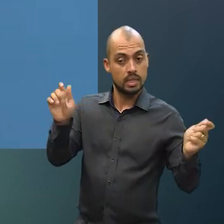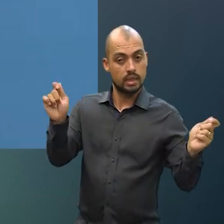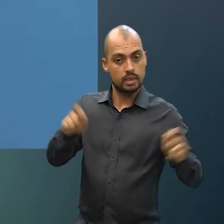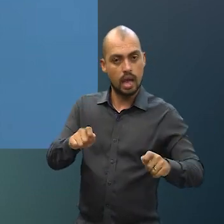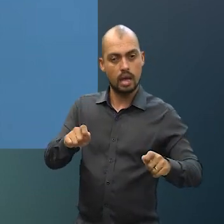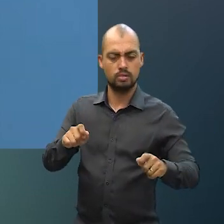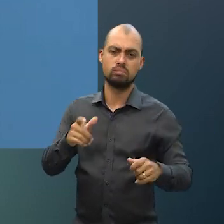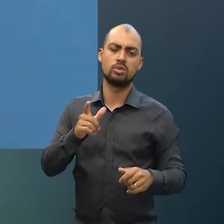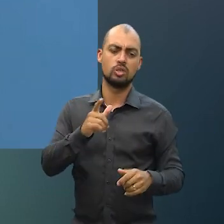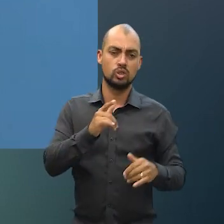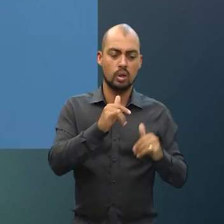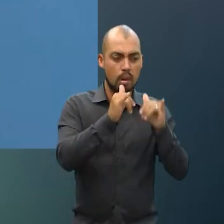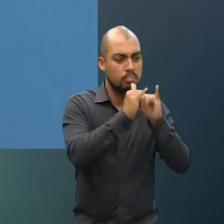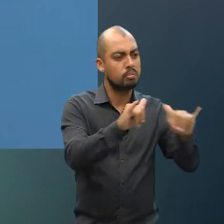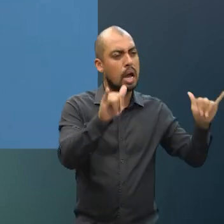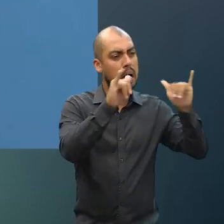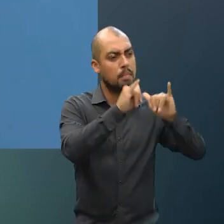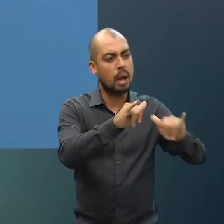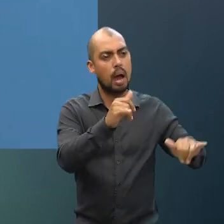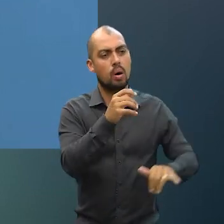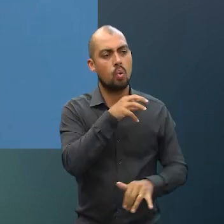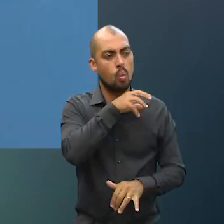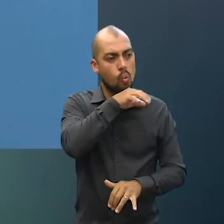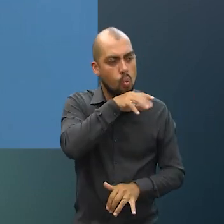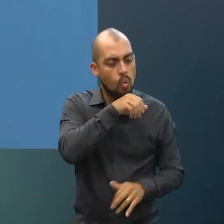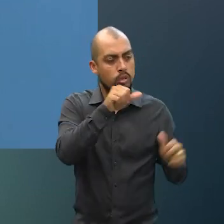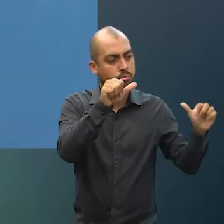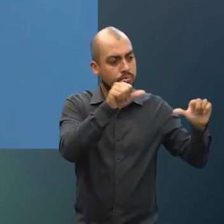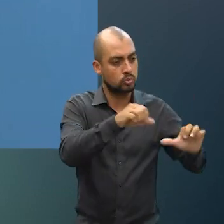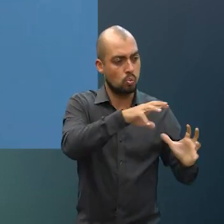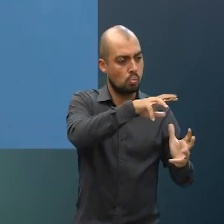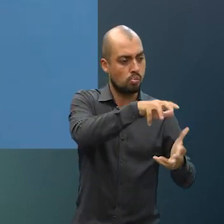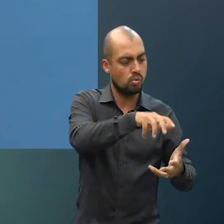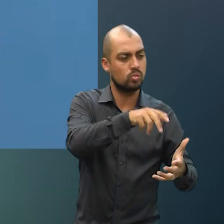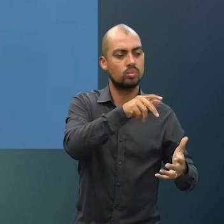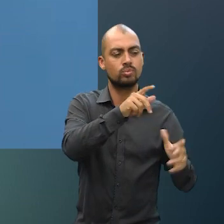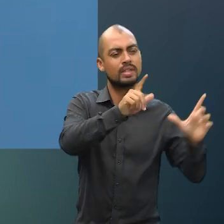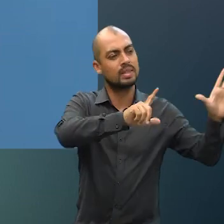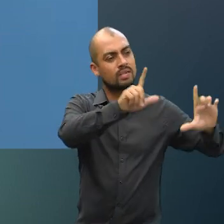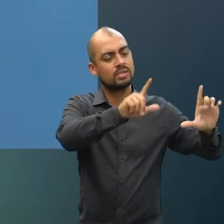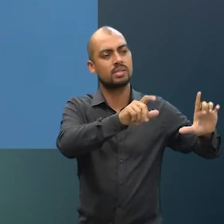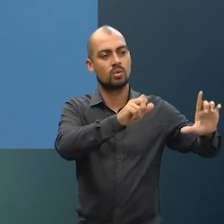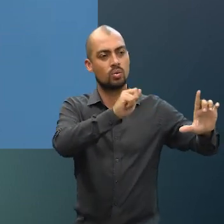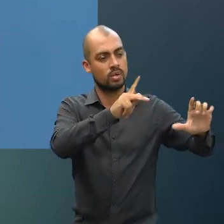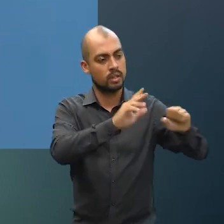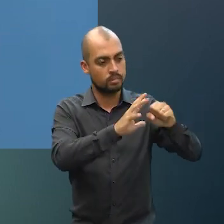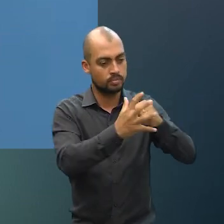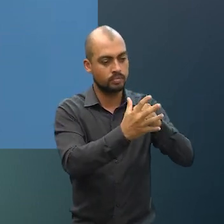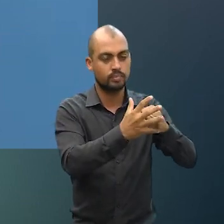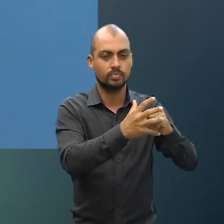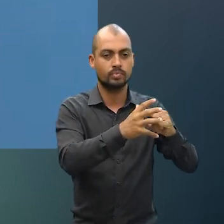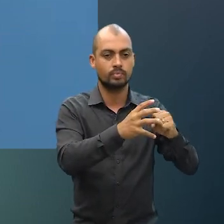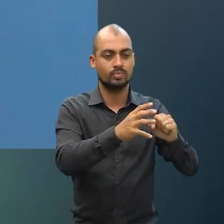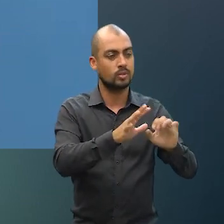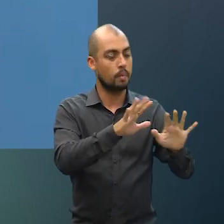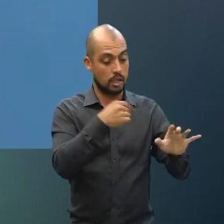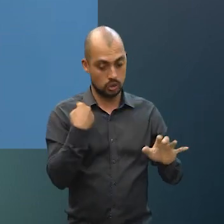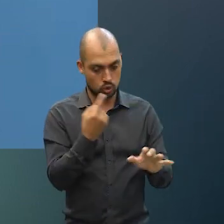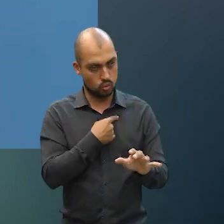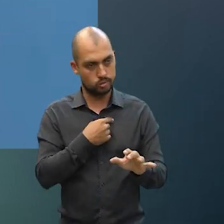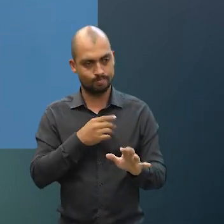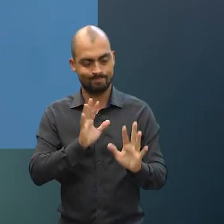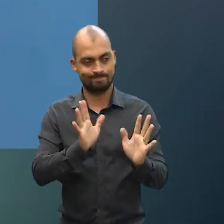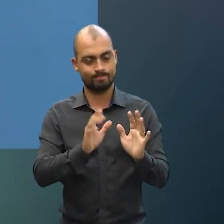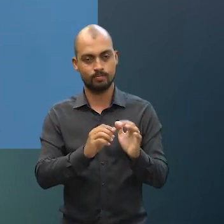muitas notícias ruins na televisão, no mundo, a pandemia estava ali presente, mas que nós